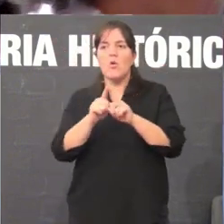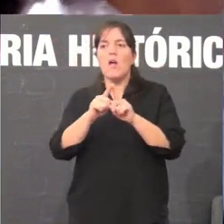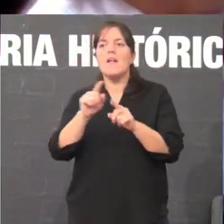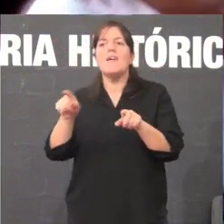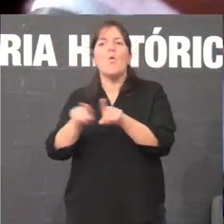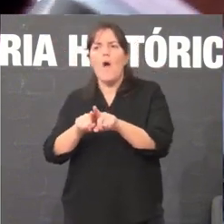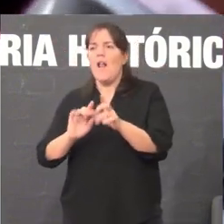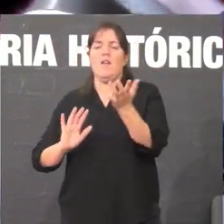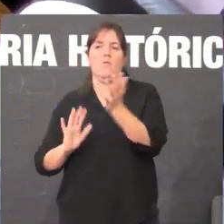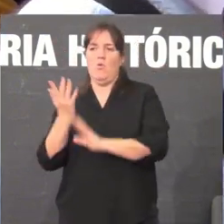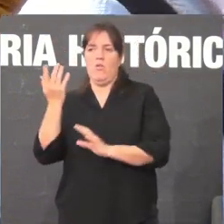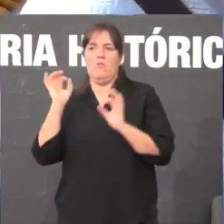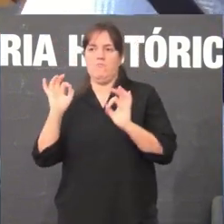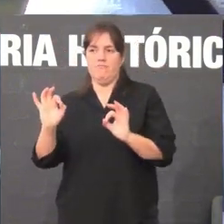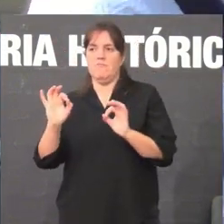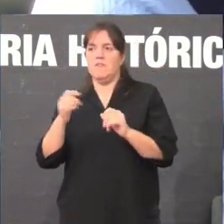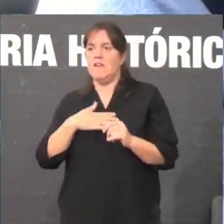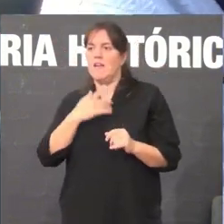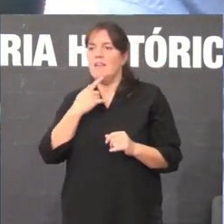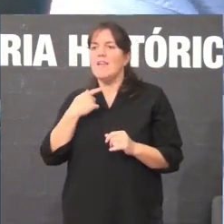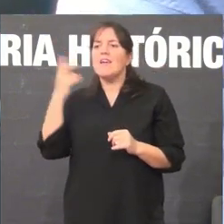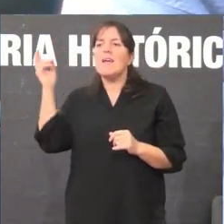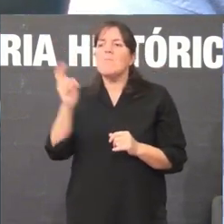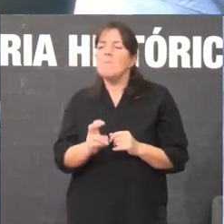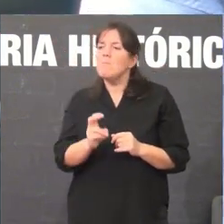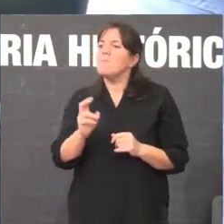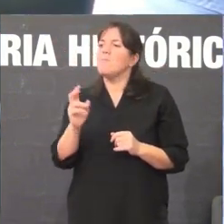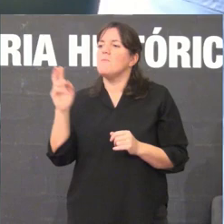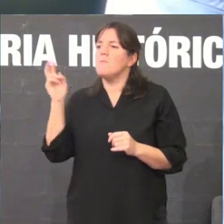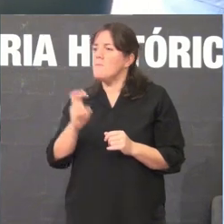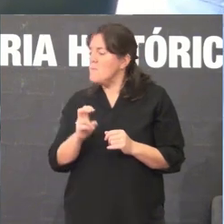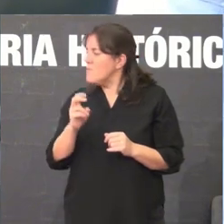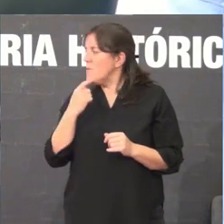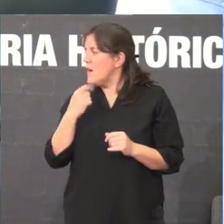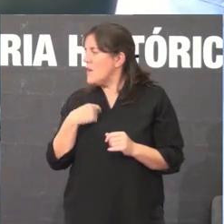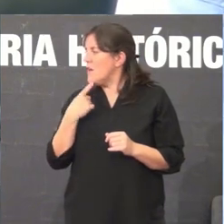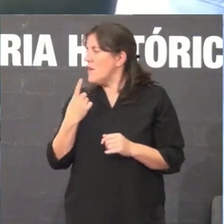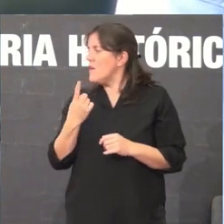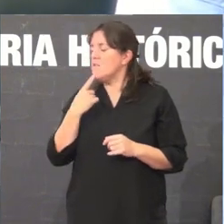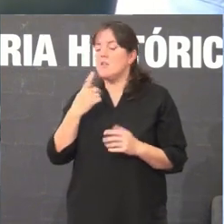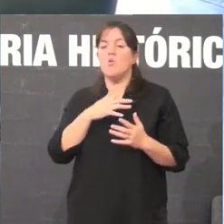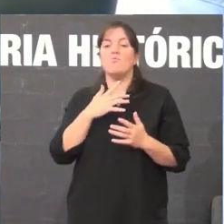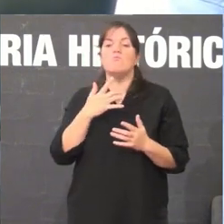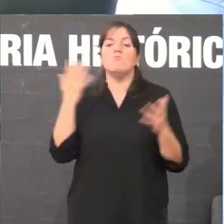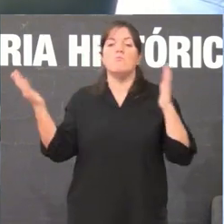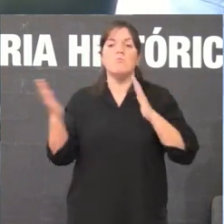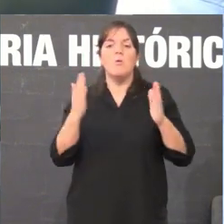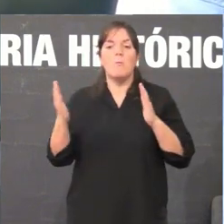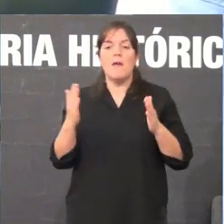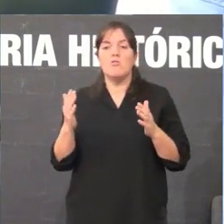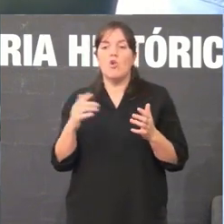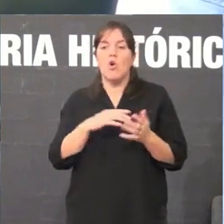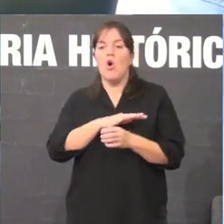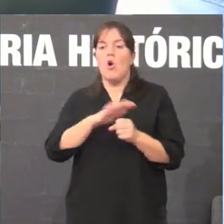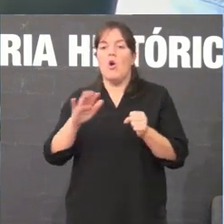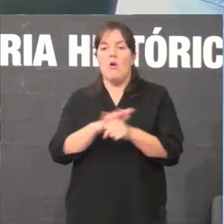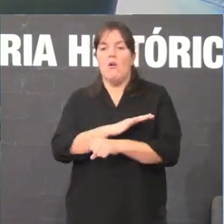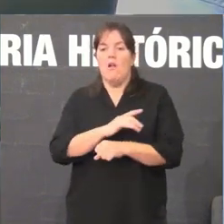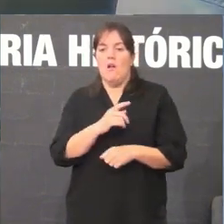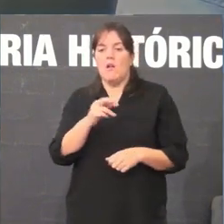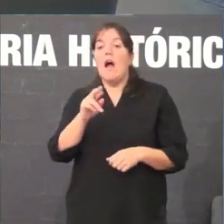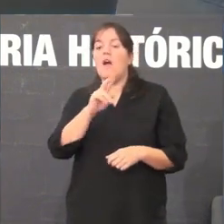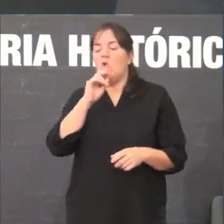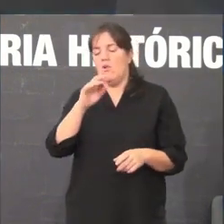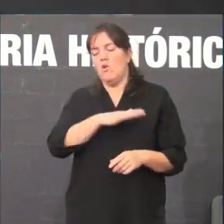É verdade que uma revolução fruto de um golpe militar, podemos que dizer, sui generis, mas